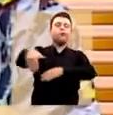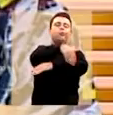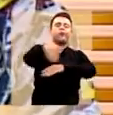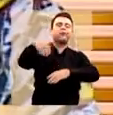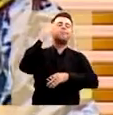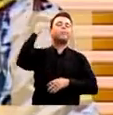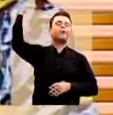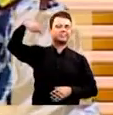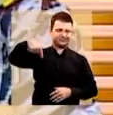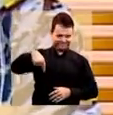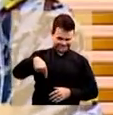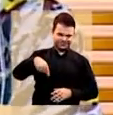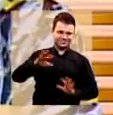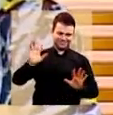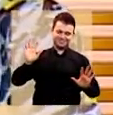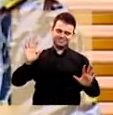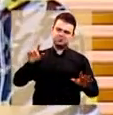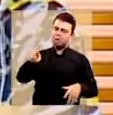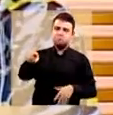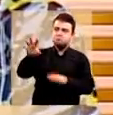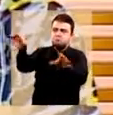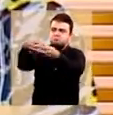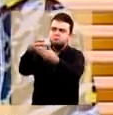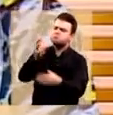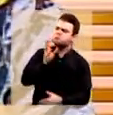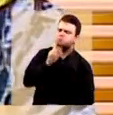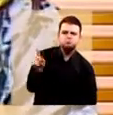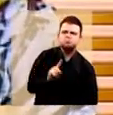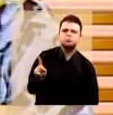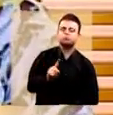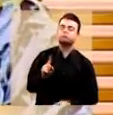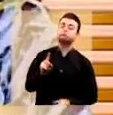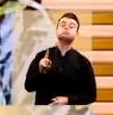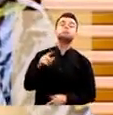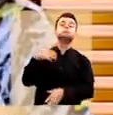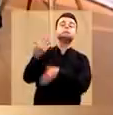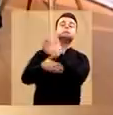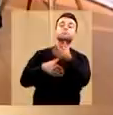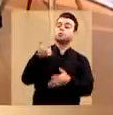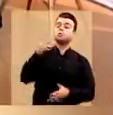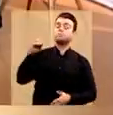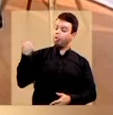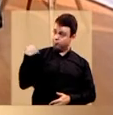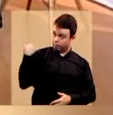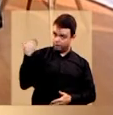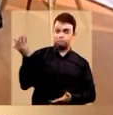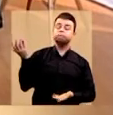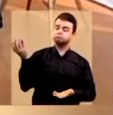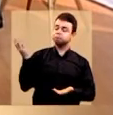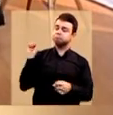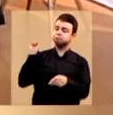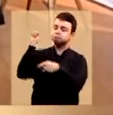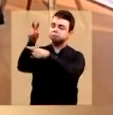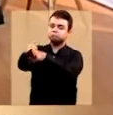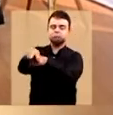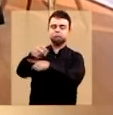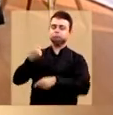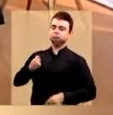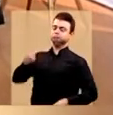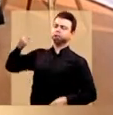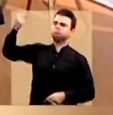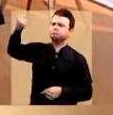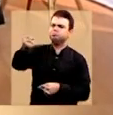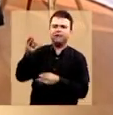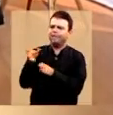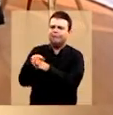Na Rua Prudente de Moraes, e eu não sabia que existia esse órgão. E no ano 2000 eu fui convidada a entrar para ser conselheira. Não,